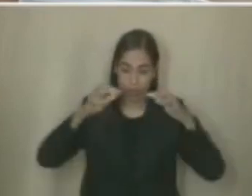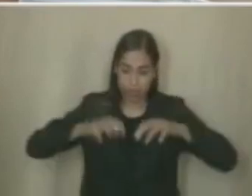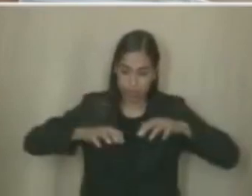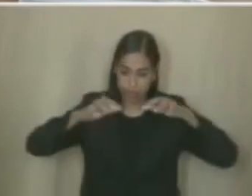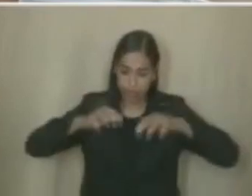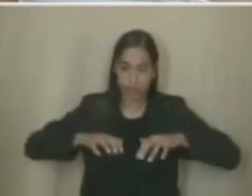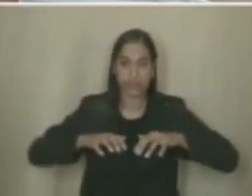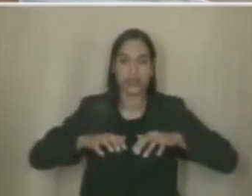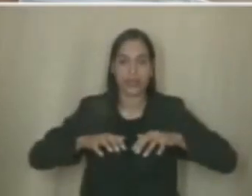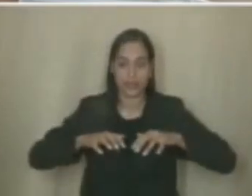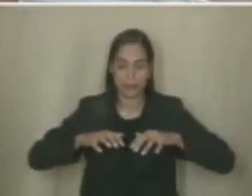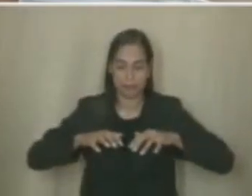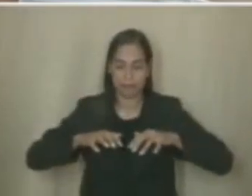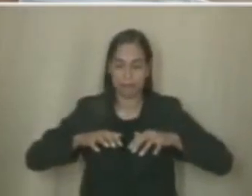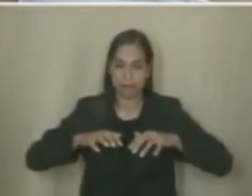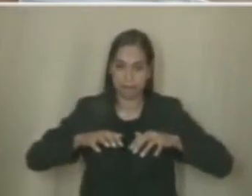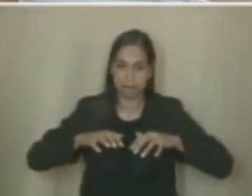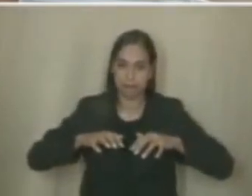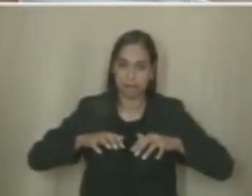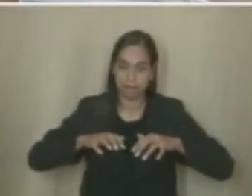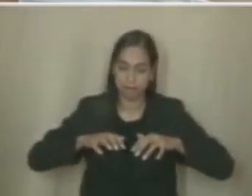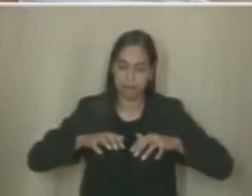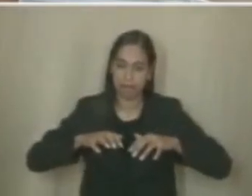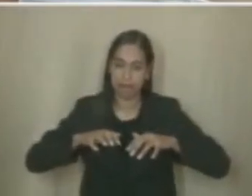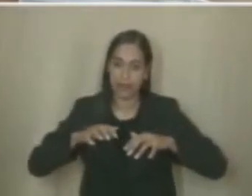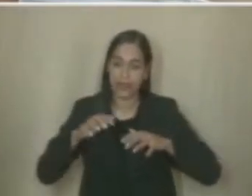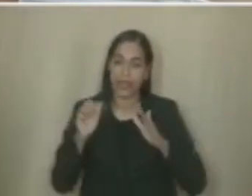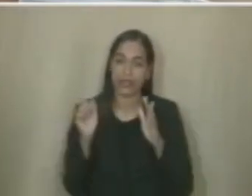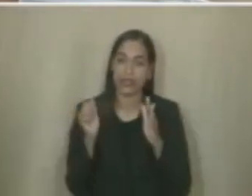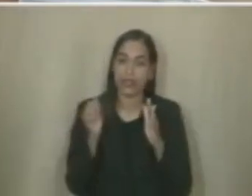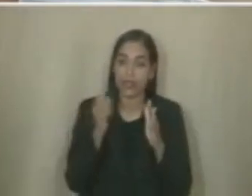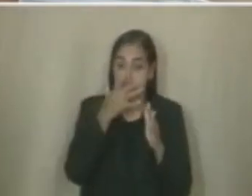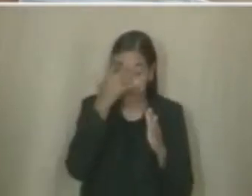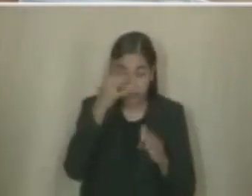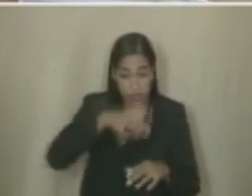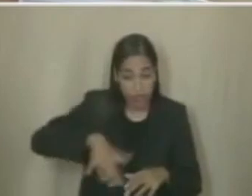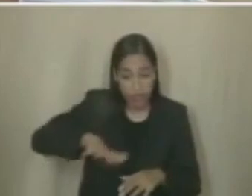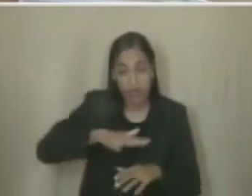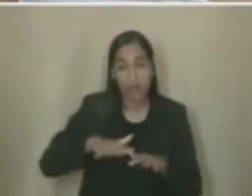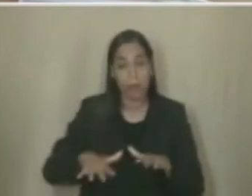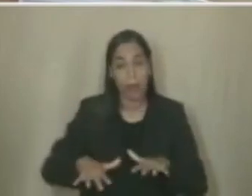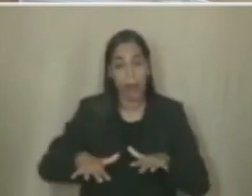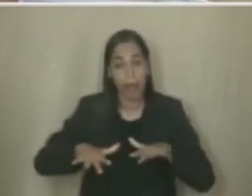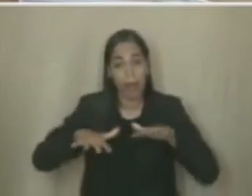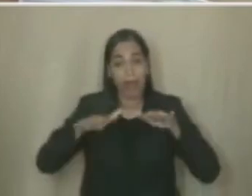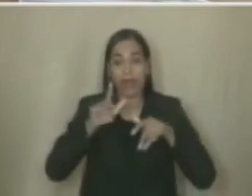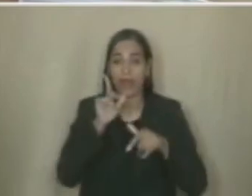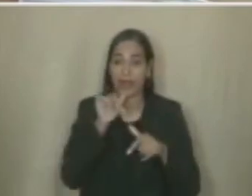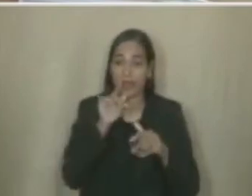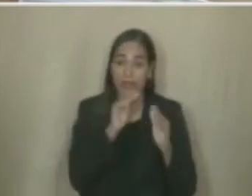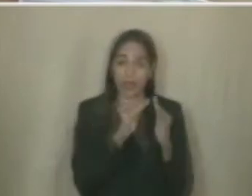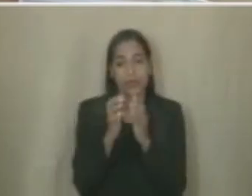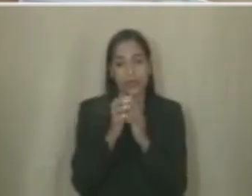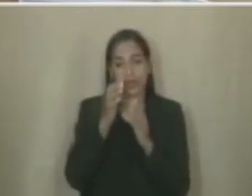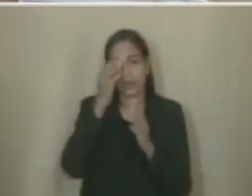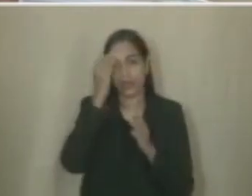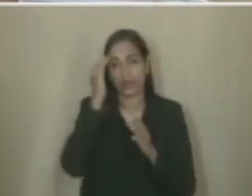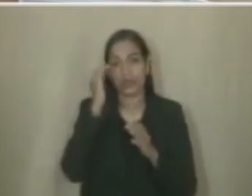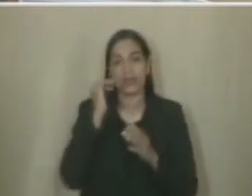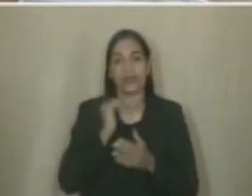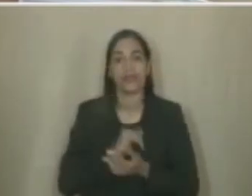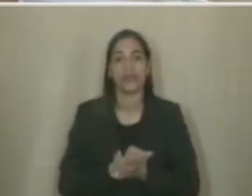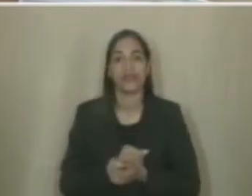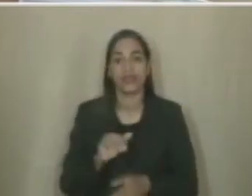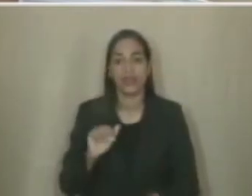infelicidade mais uma vez na porta do povo a água entrando na casa das pessoas a